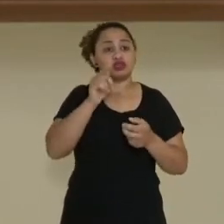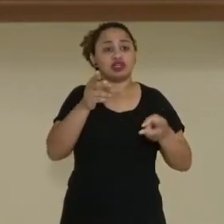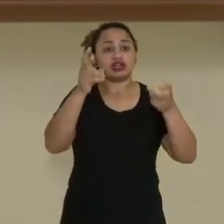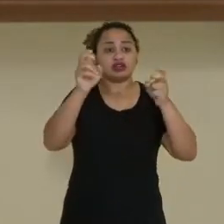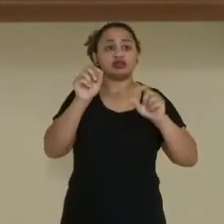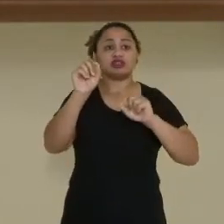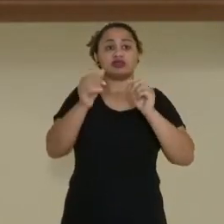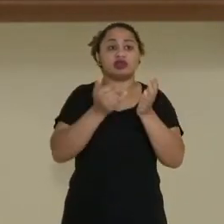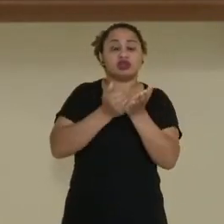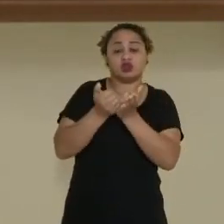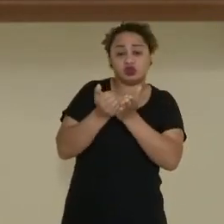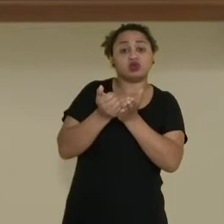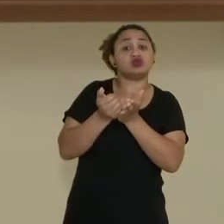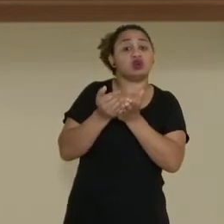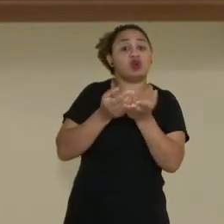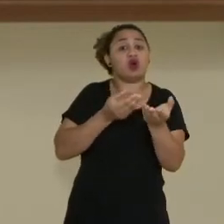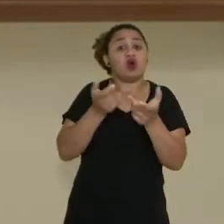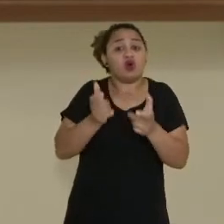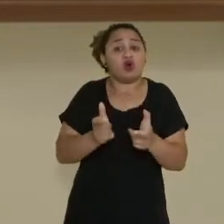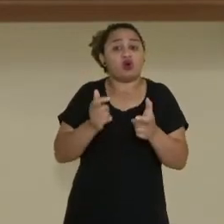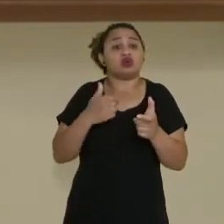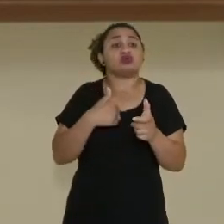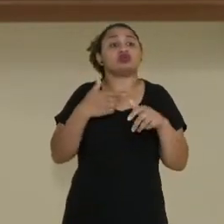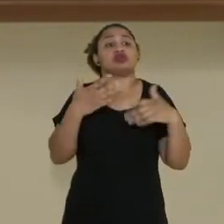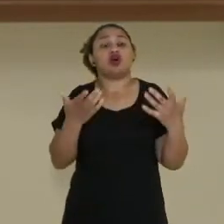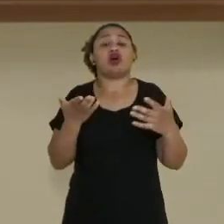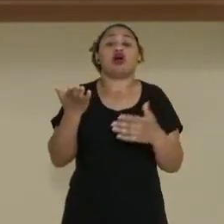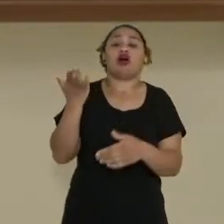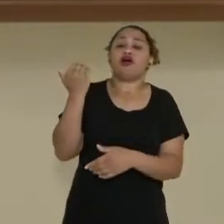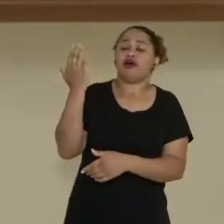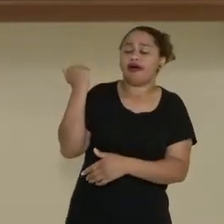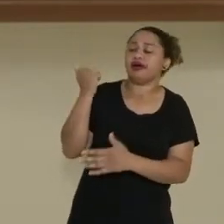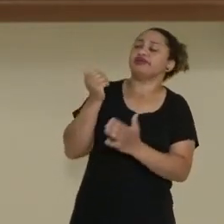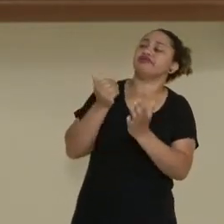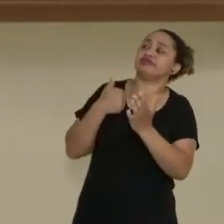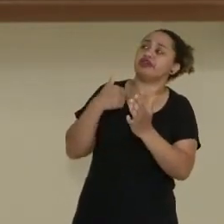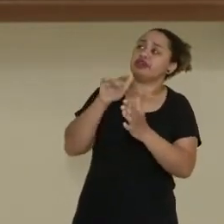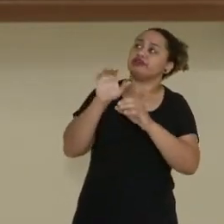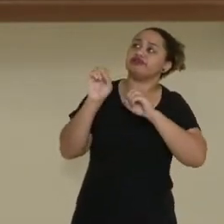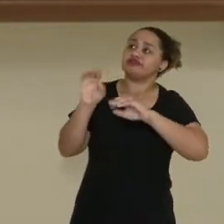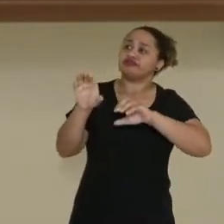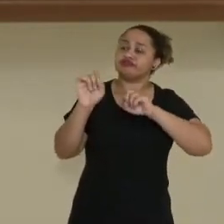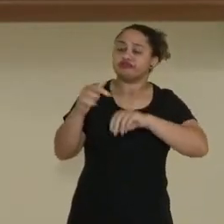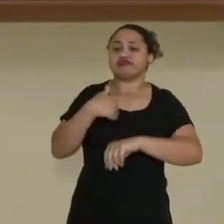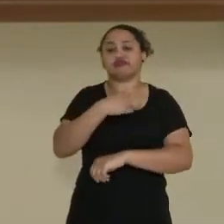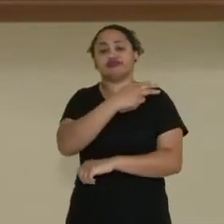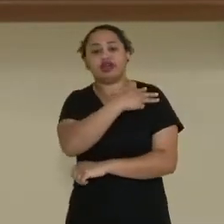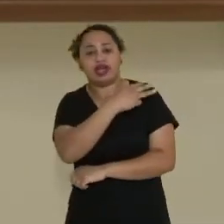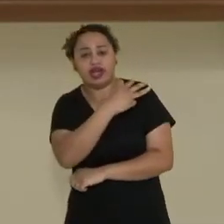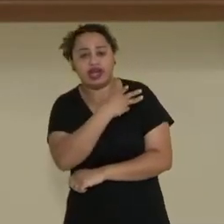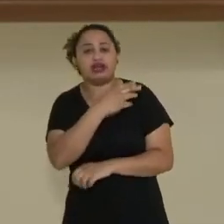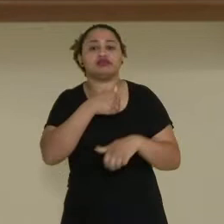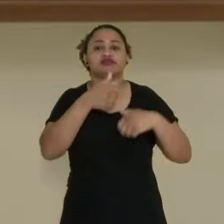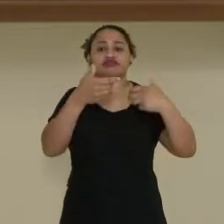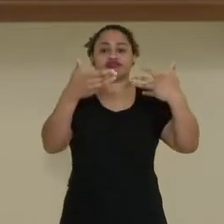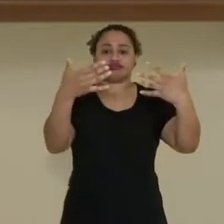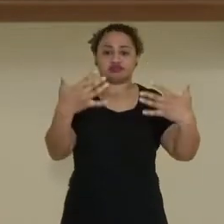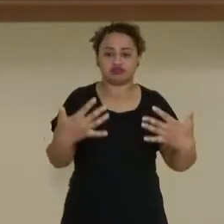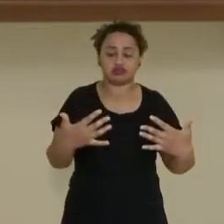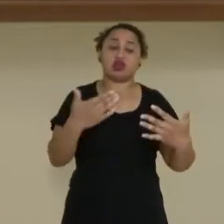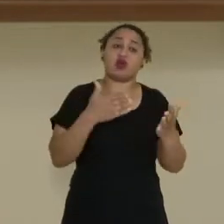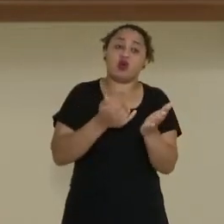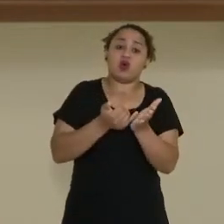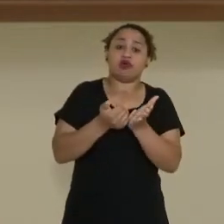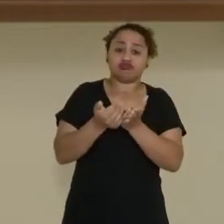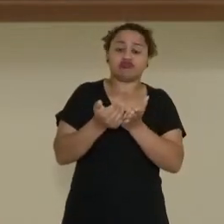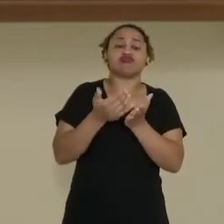da introdução aqui, ó. Nas edições anteriores, lecionei para o ensino médio. Ela já introduz